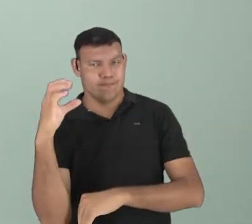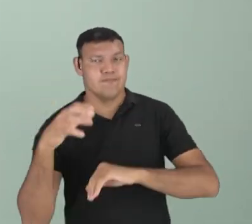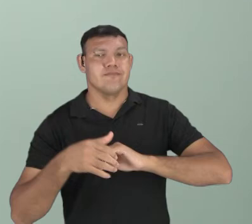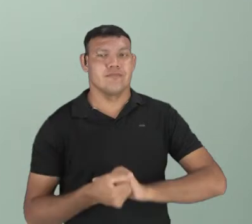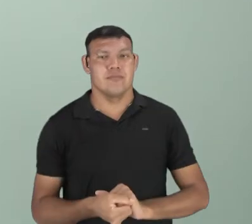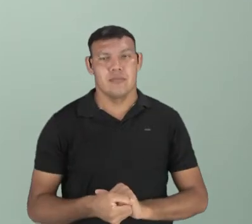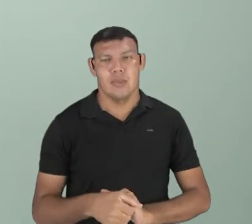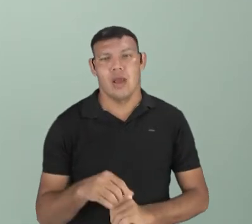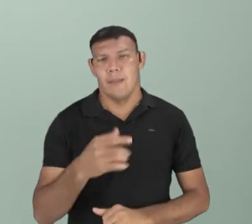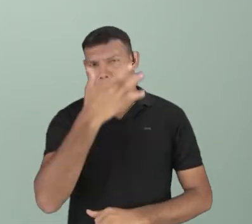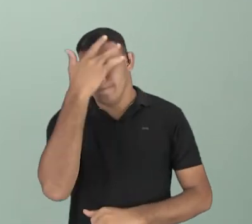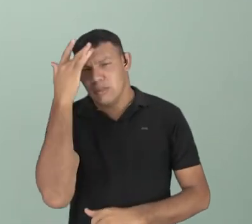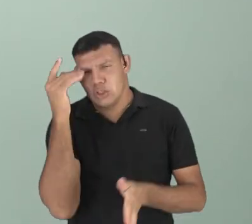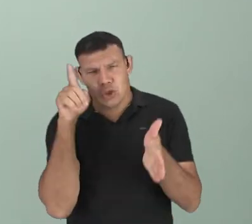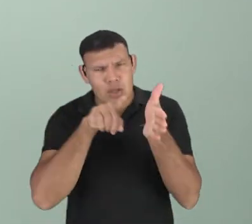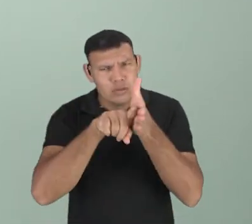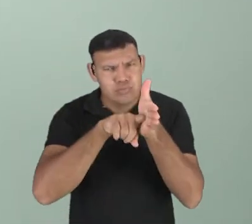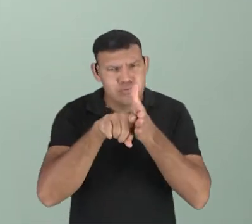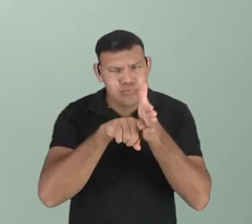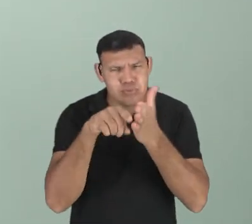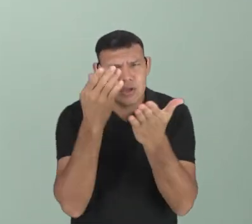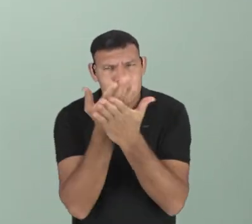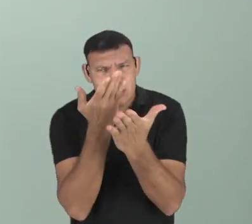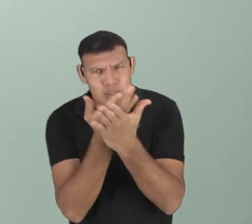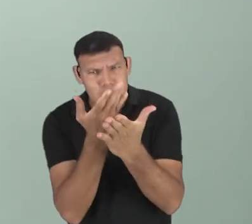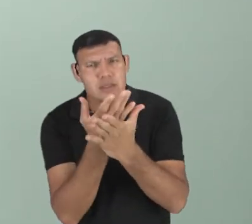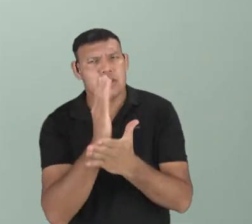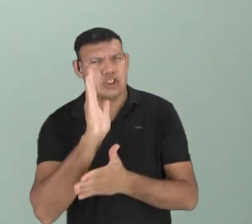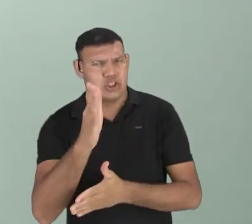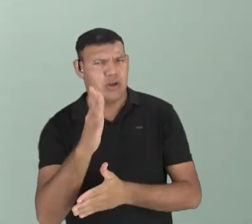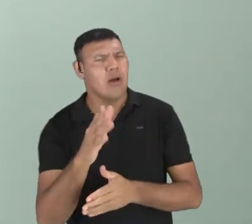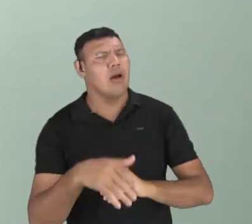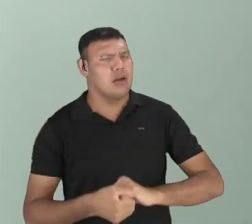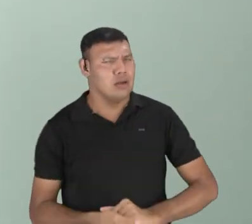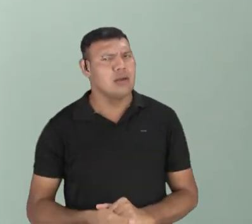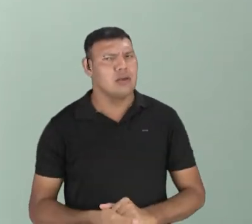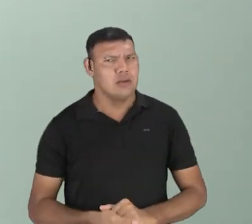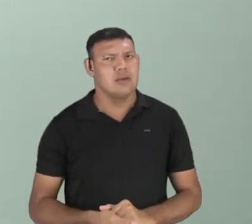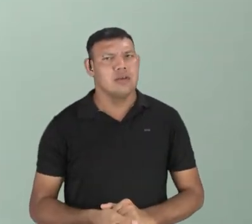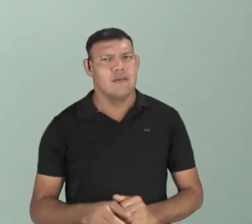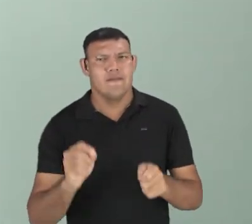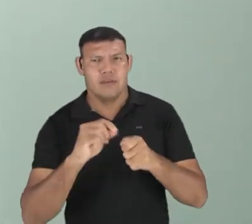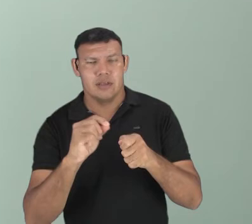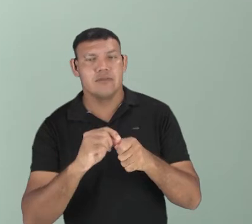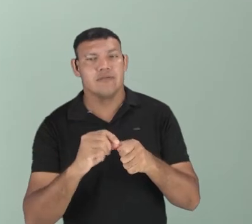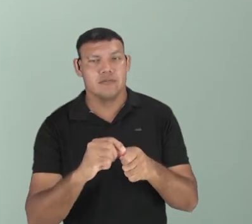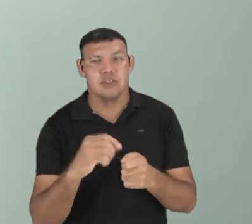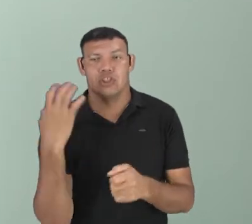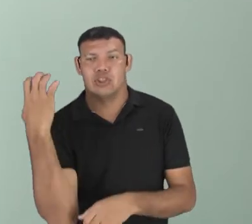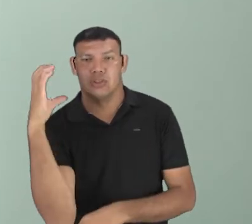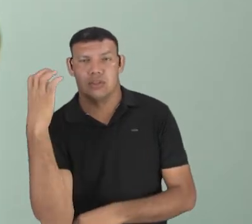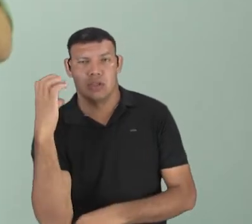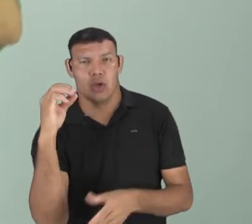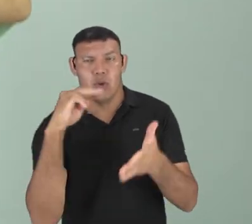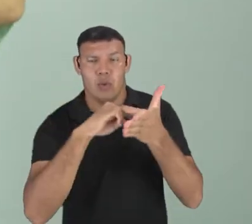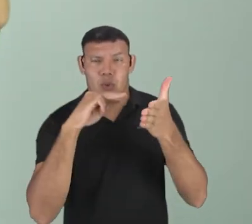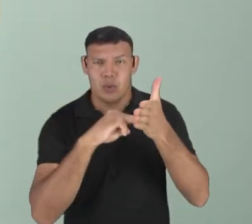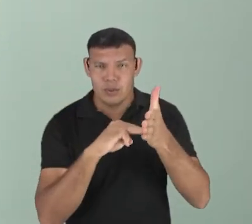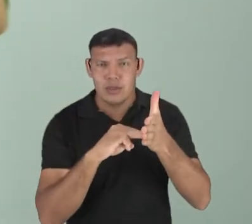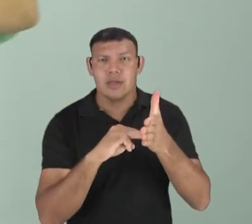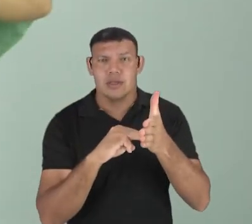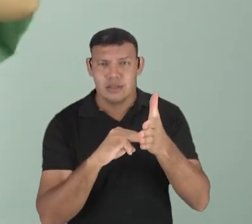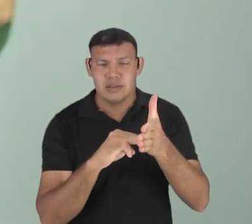cientista... vocês estudaram, a gente tem uma aula sobre método científico, como funciona o fazer ciência, como funciona o método científico.